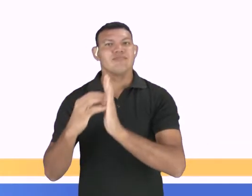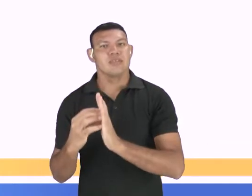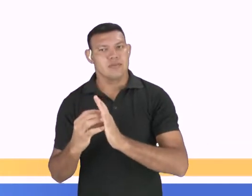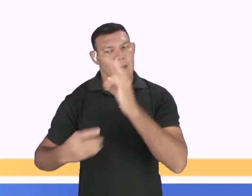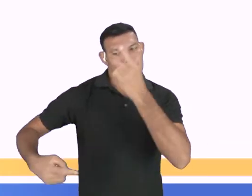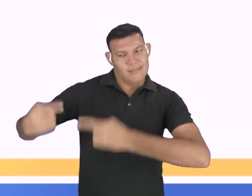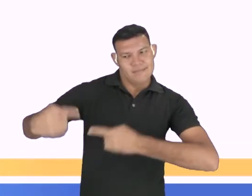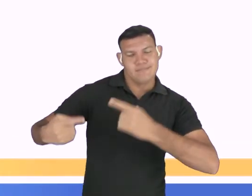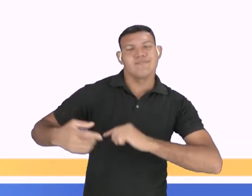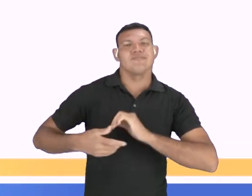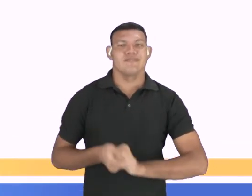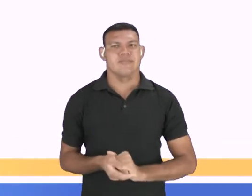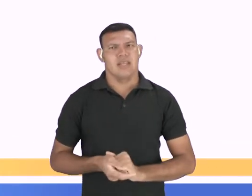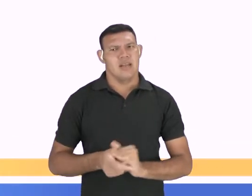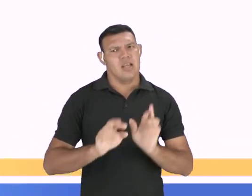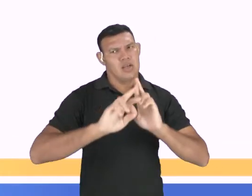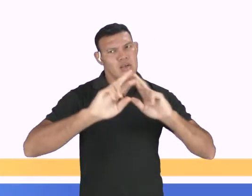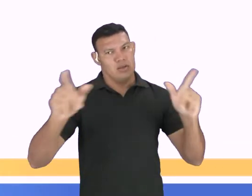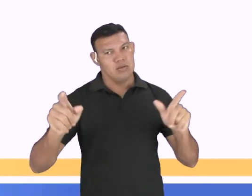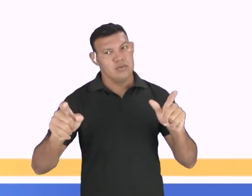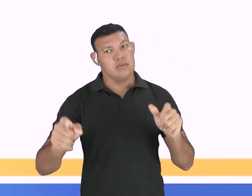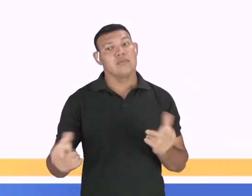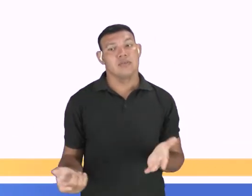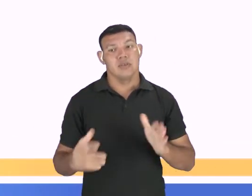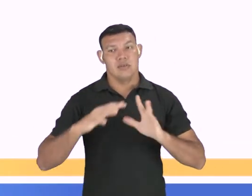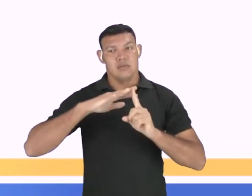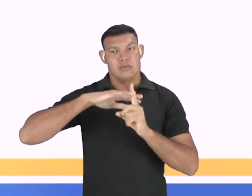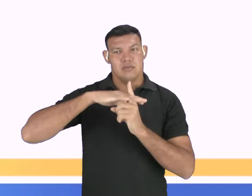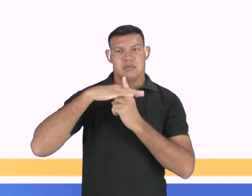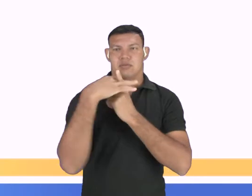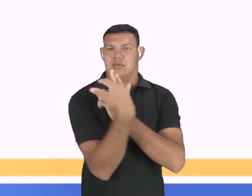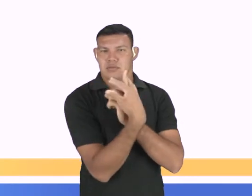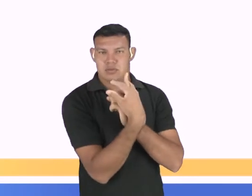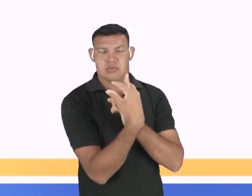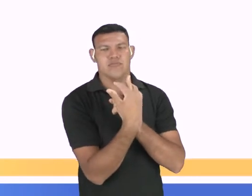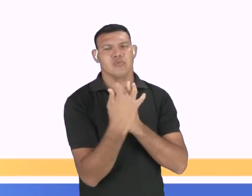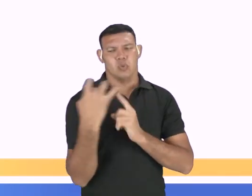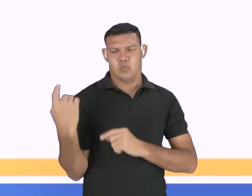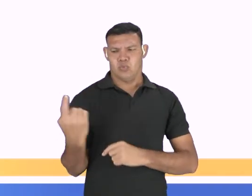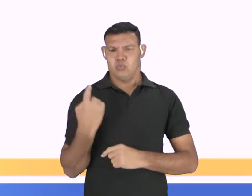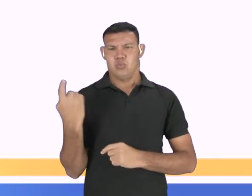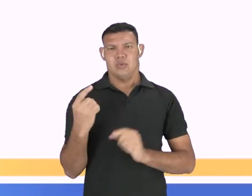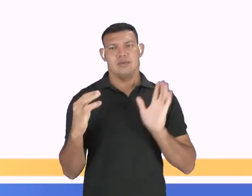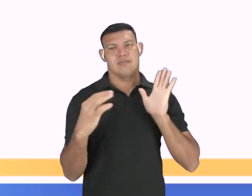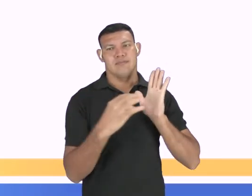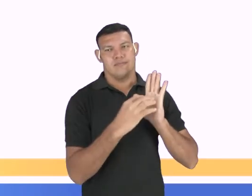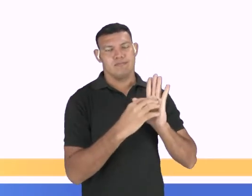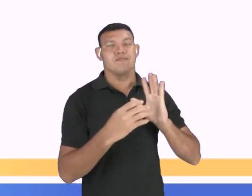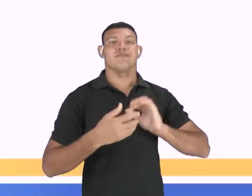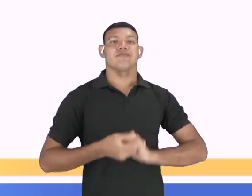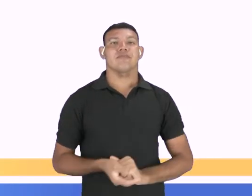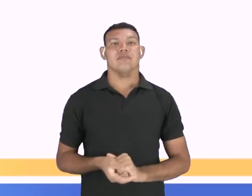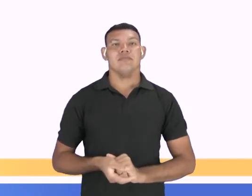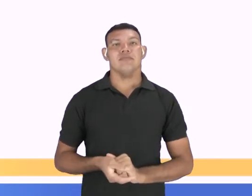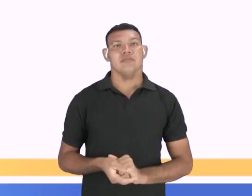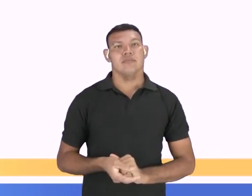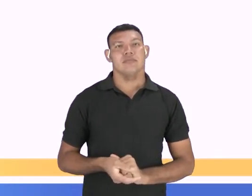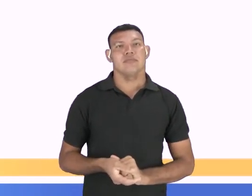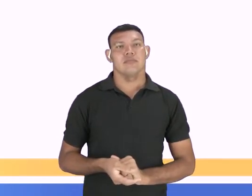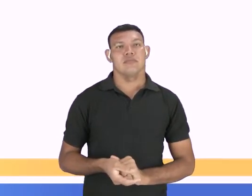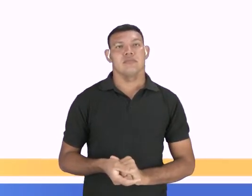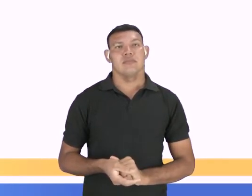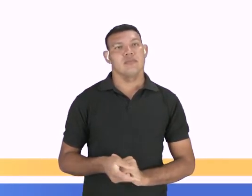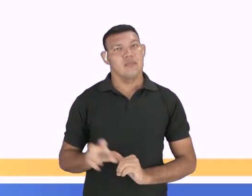exemplo, diferente lá do socialismo, por exemplo, tá, pessoal? Onde eles têm lá um único partido no poder, né? A valorização da